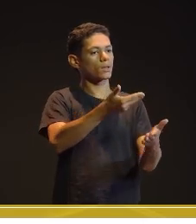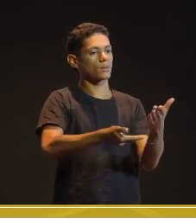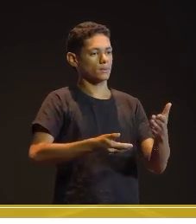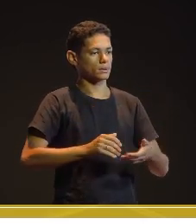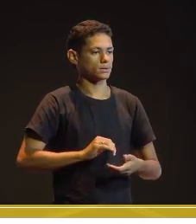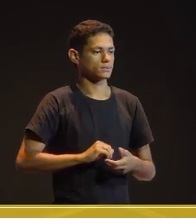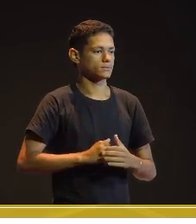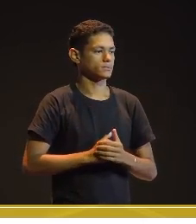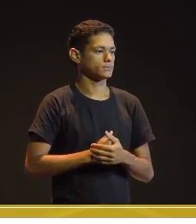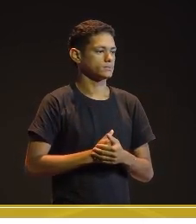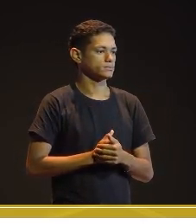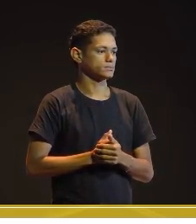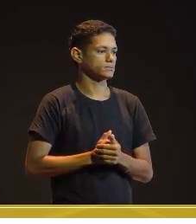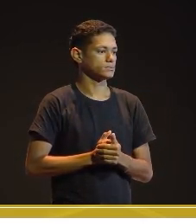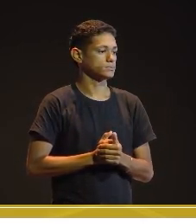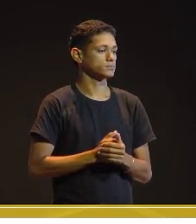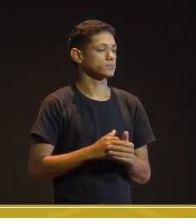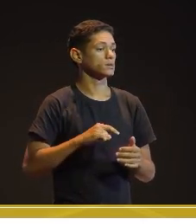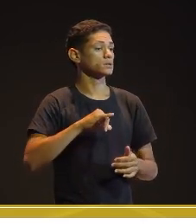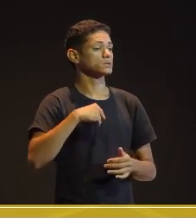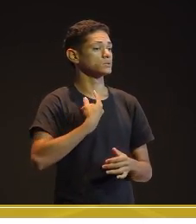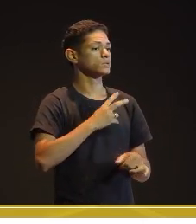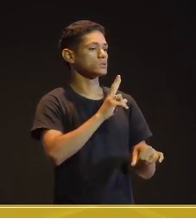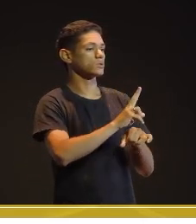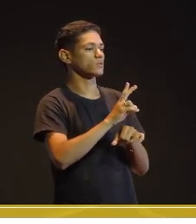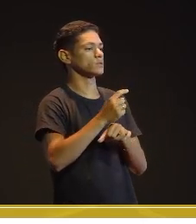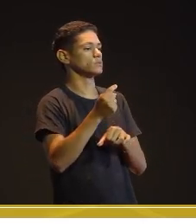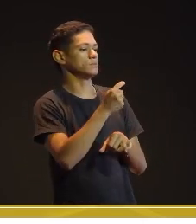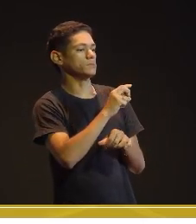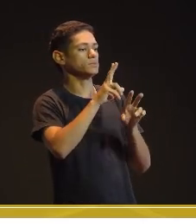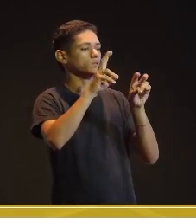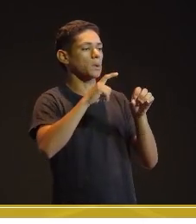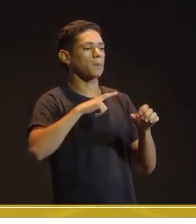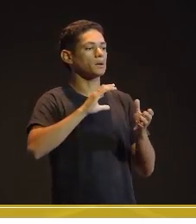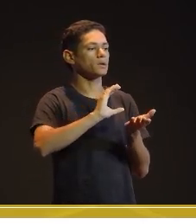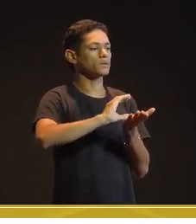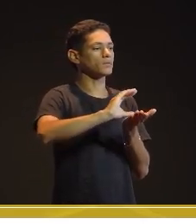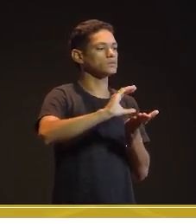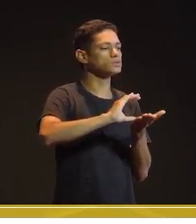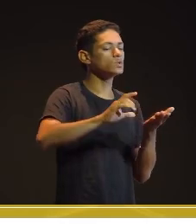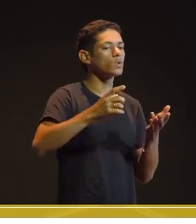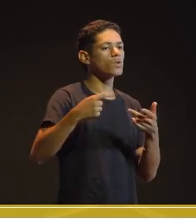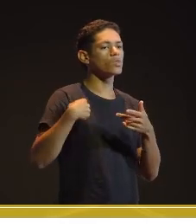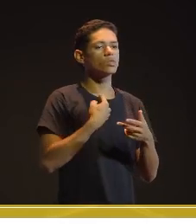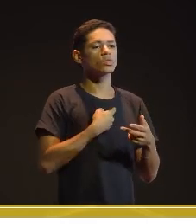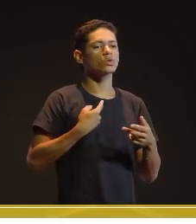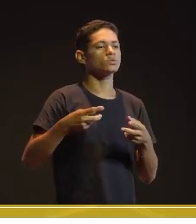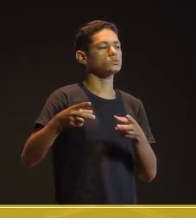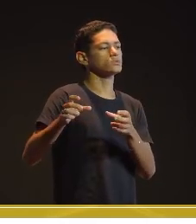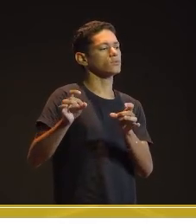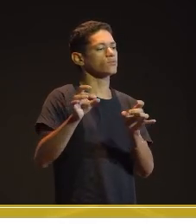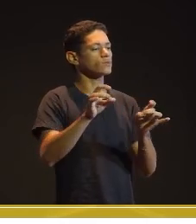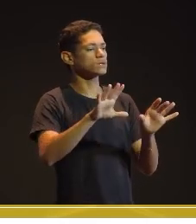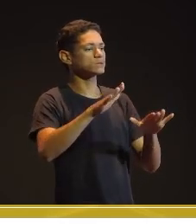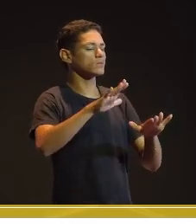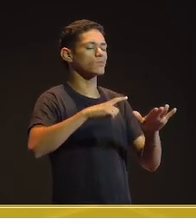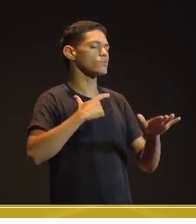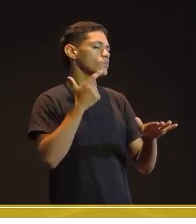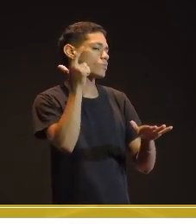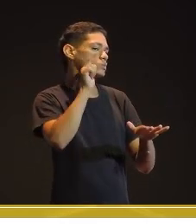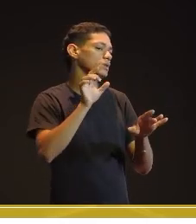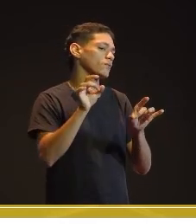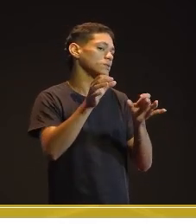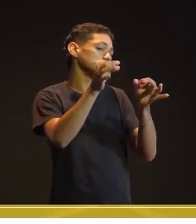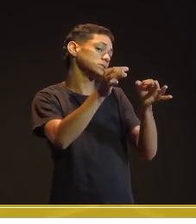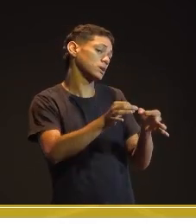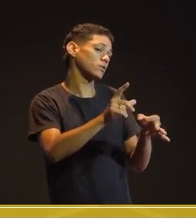perca. Se a gente vai defender a geração distribuída sob a ótica de um investidor, na hora que a gente vai vender, a gente talvez não saiba vender da forma